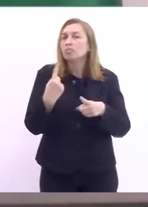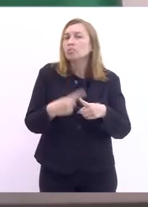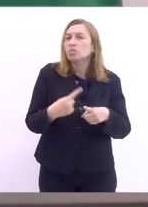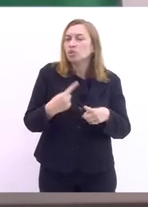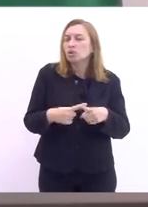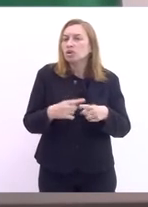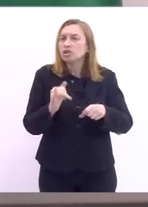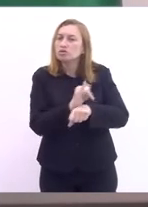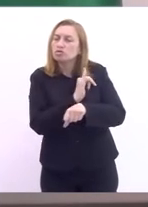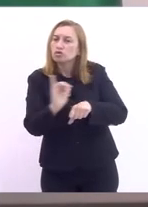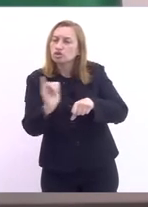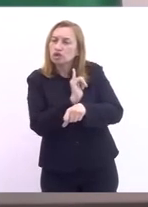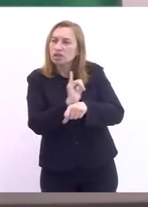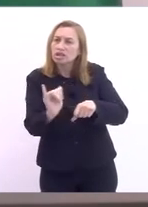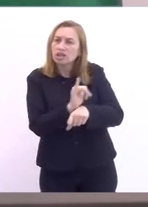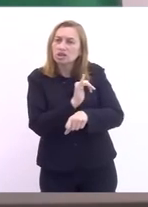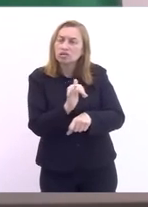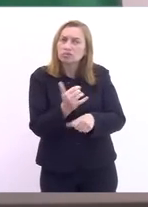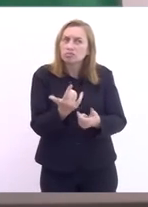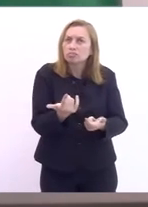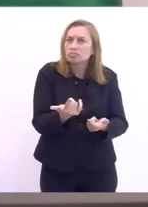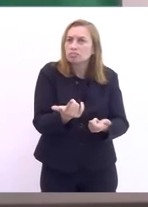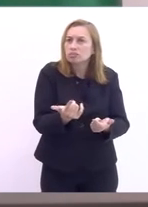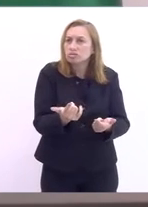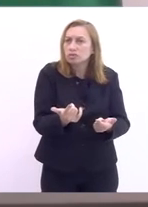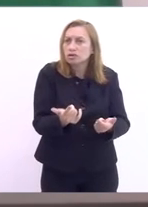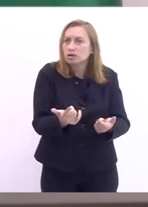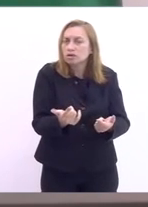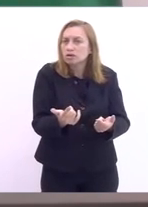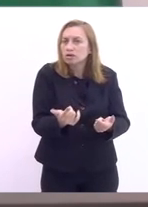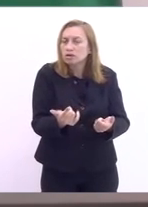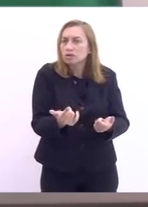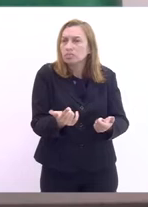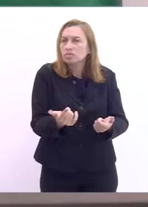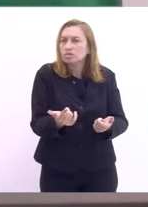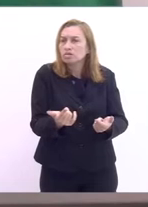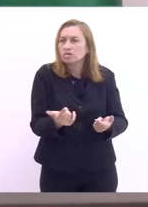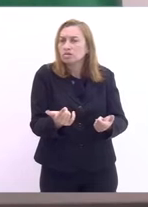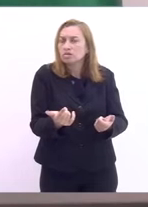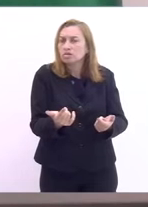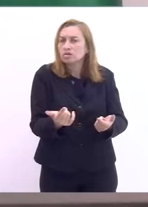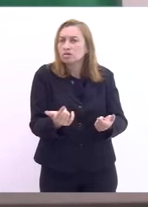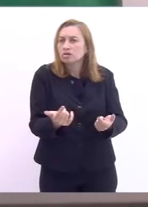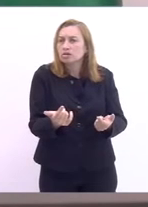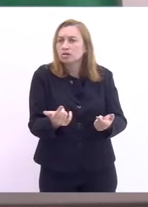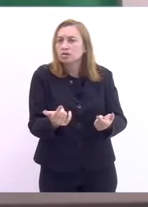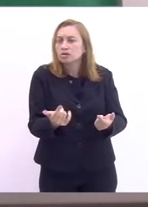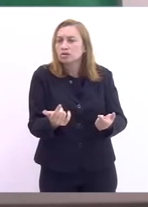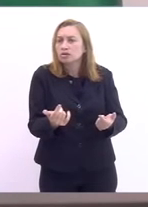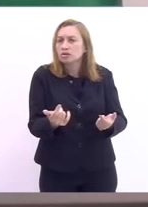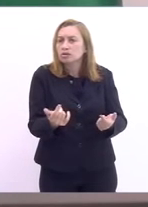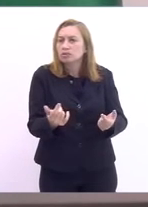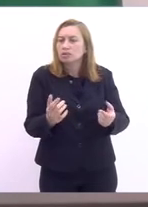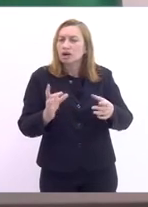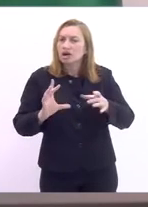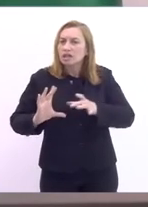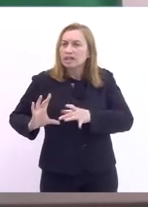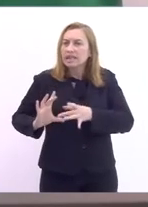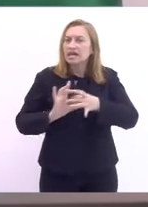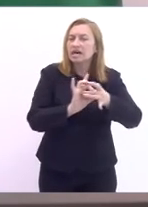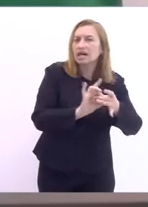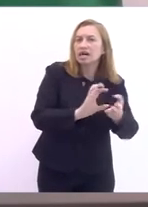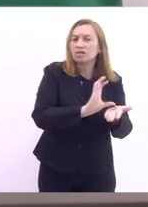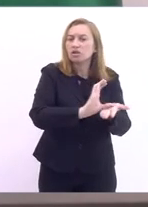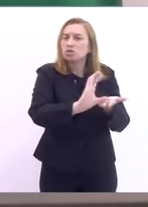no eixo estratégico também não pode constar as possíveis contrapartidas de recursos que